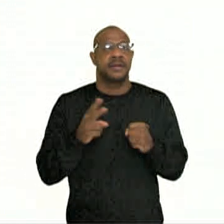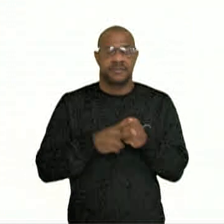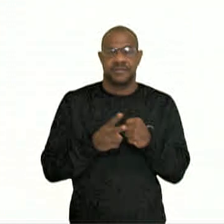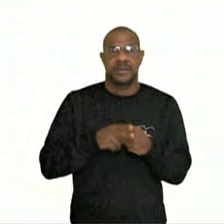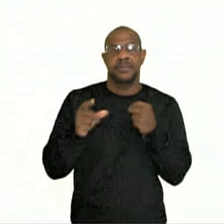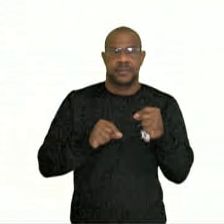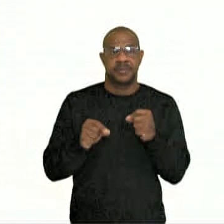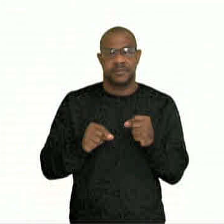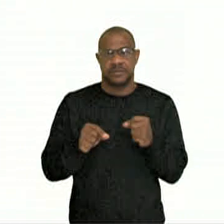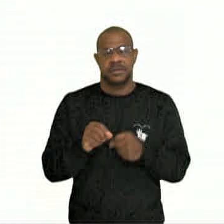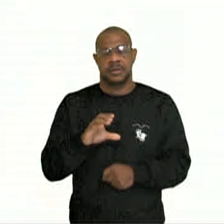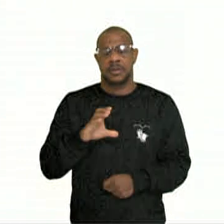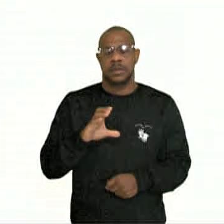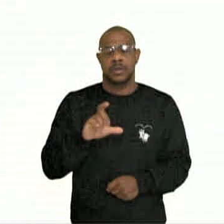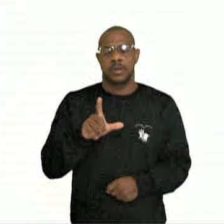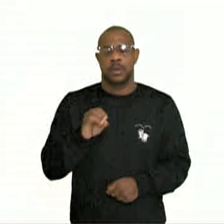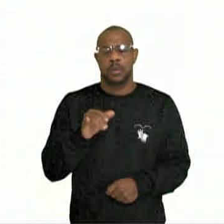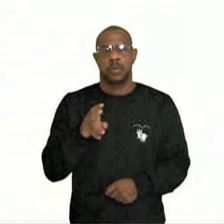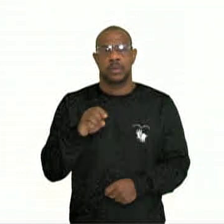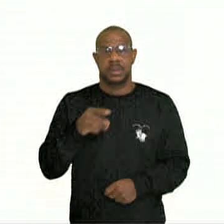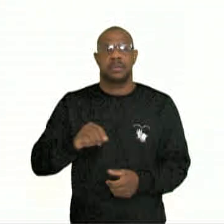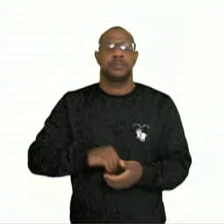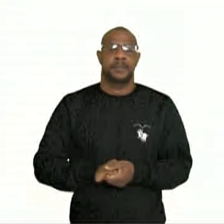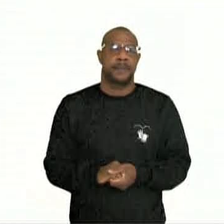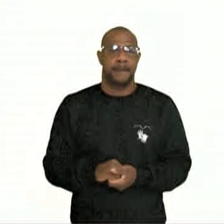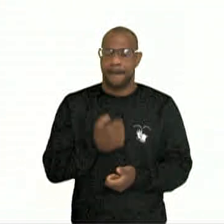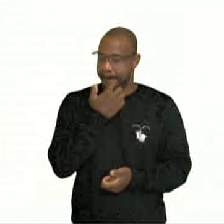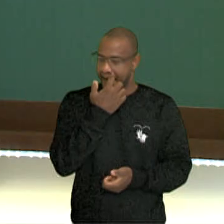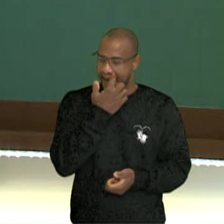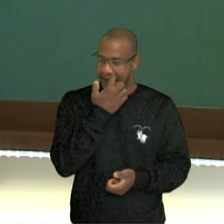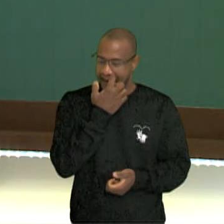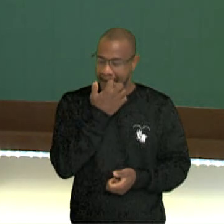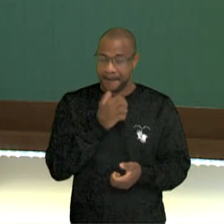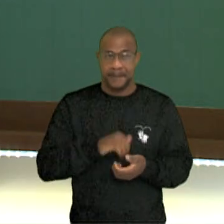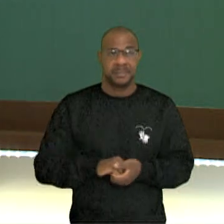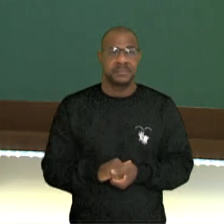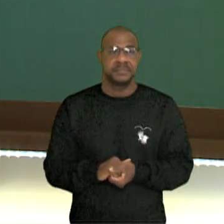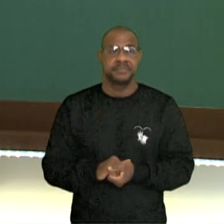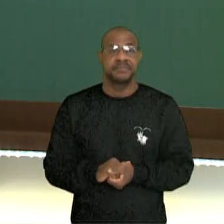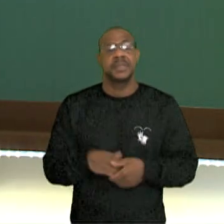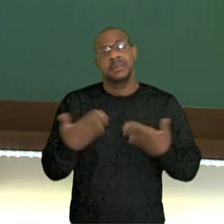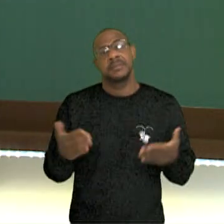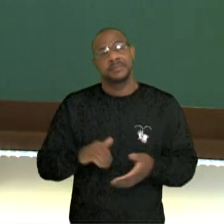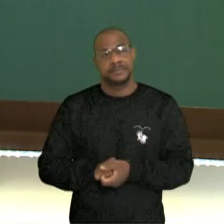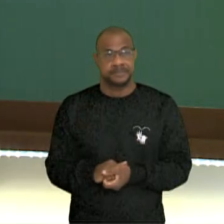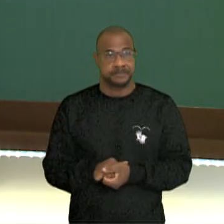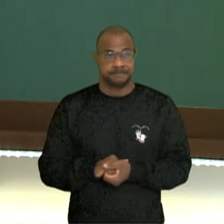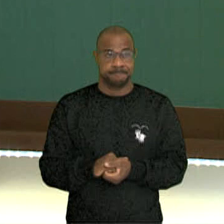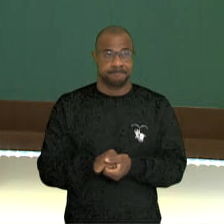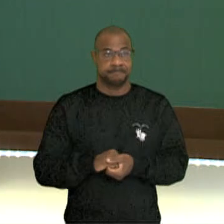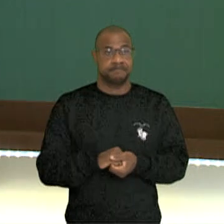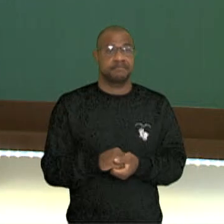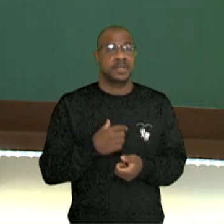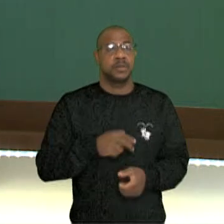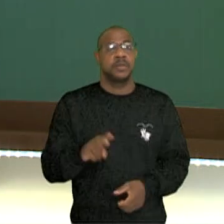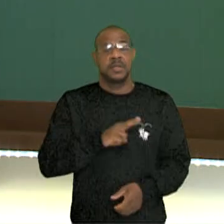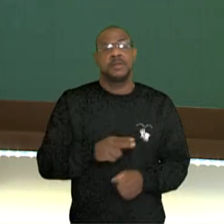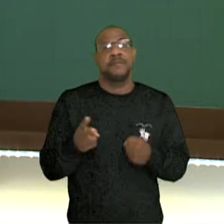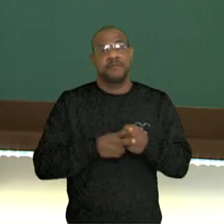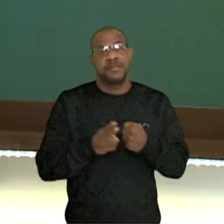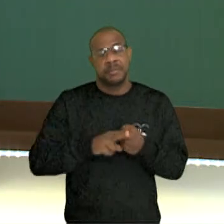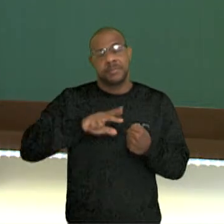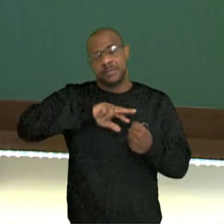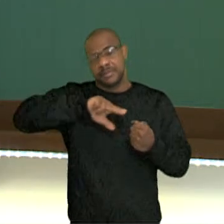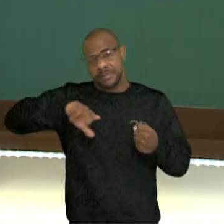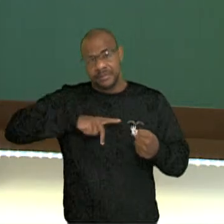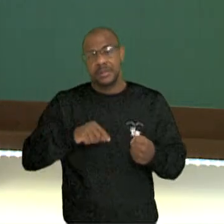verbos de elocução ou verbos dicente. Tá? Geralmente nós usamos, então, verbos de elocução. Temos também o uso